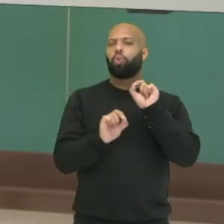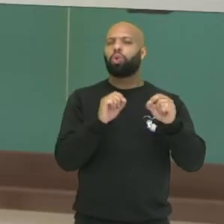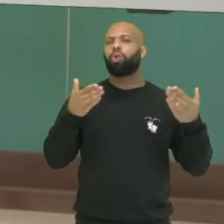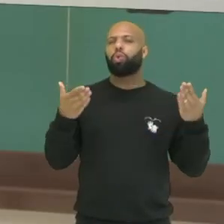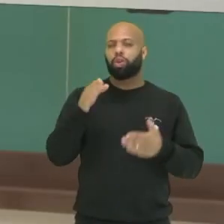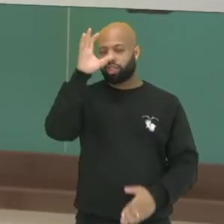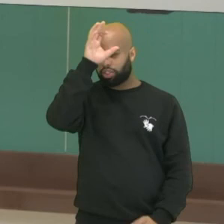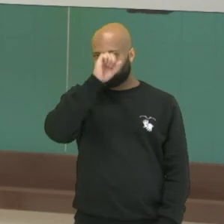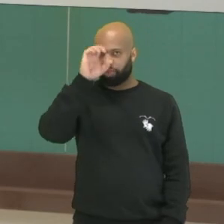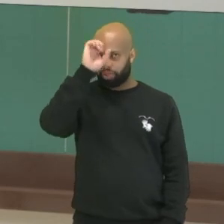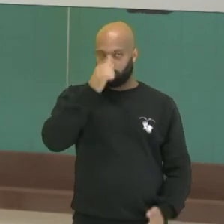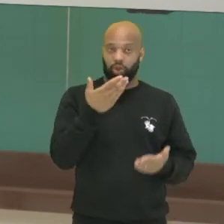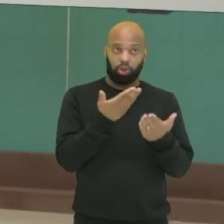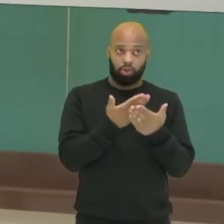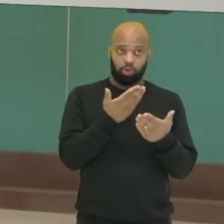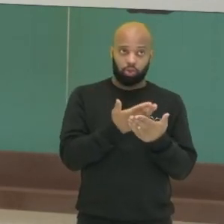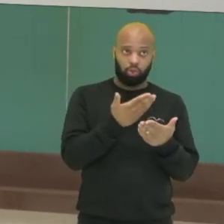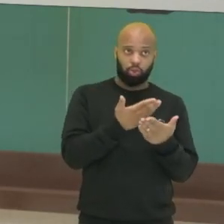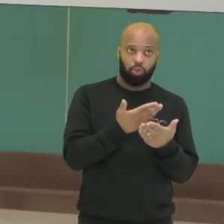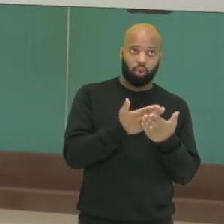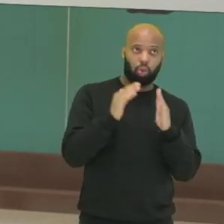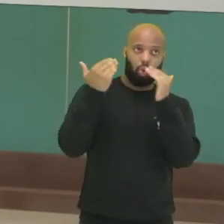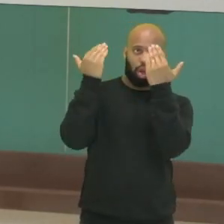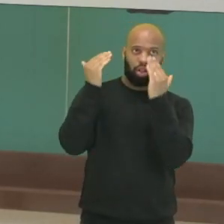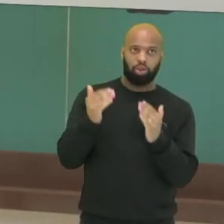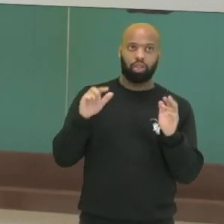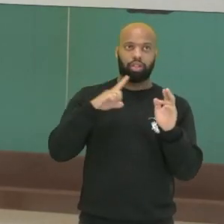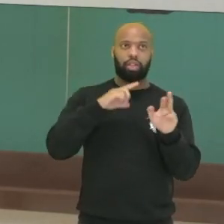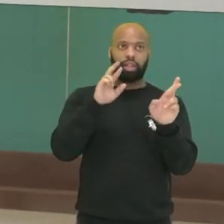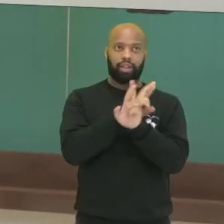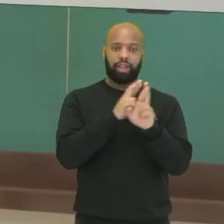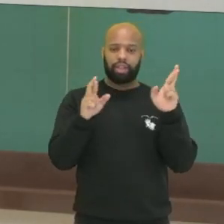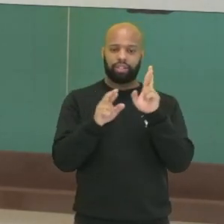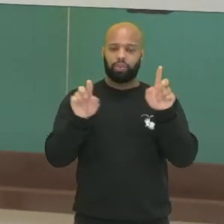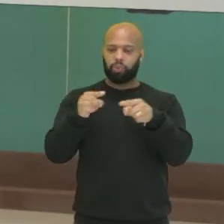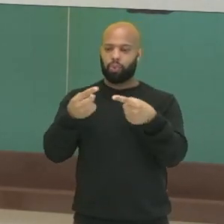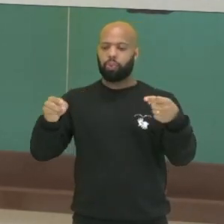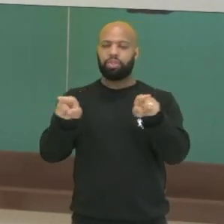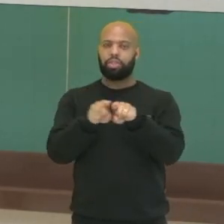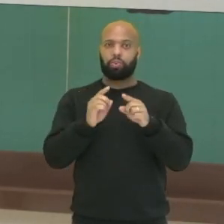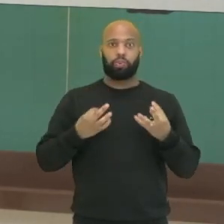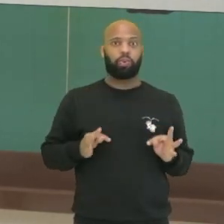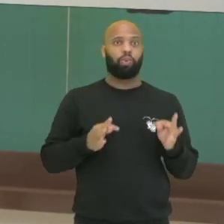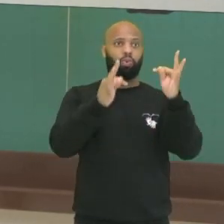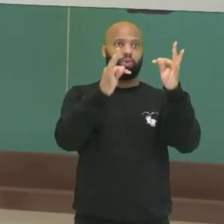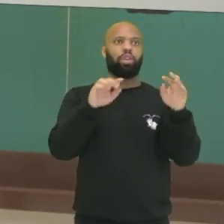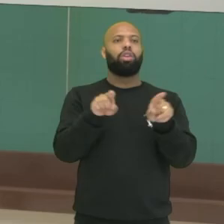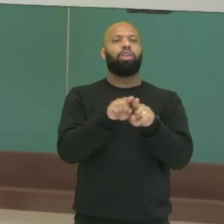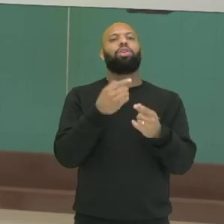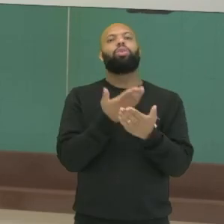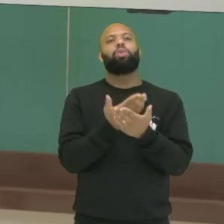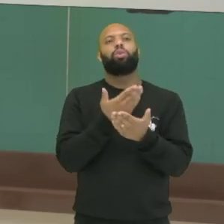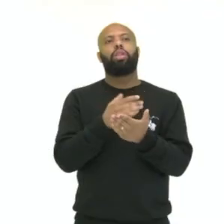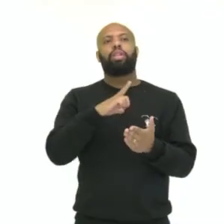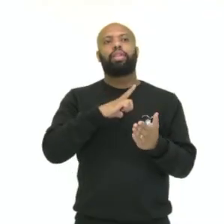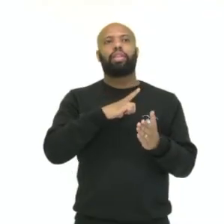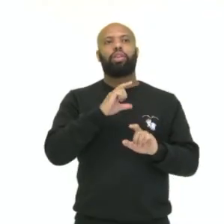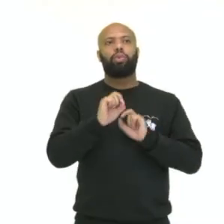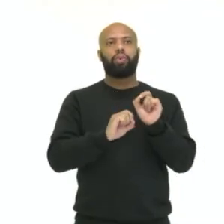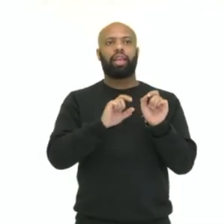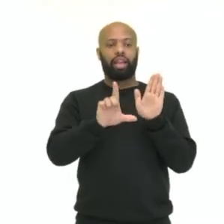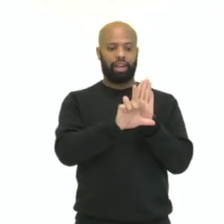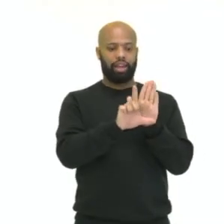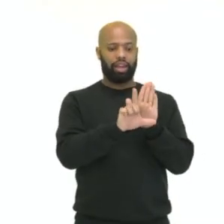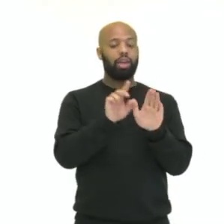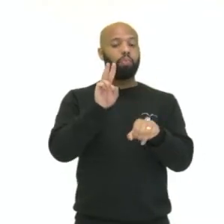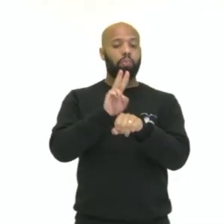Galera, nessa aula nós conhecemos e analisamos as relações entre a música e as tecnologias. Também vimos que existem leis que